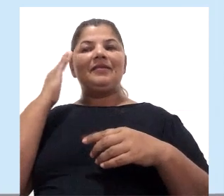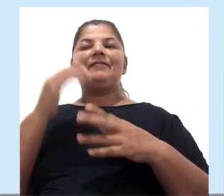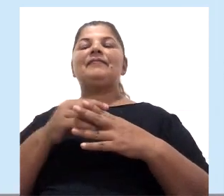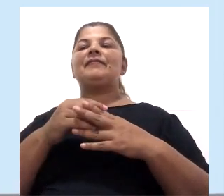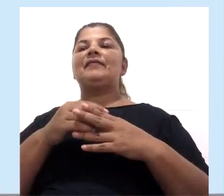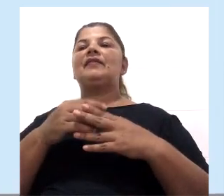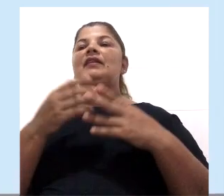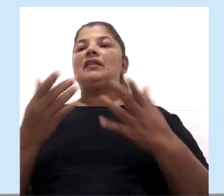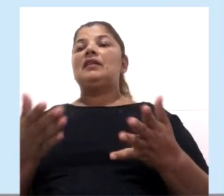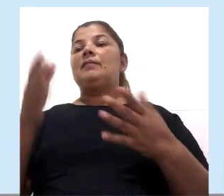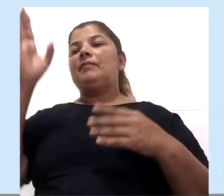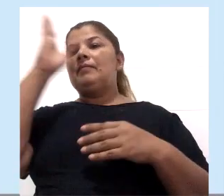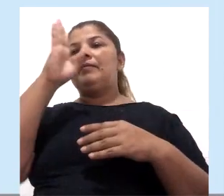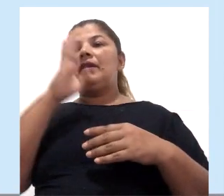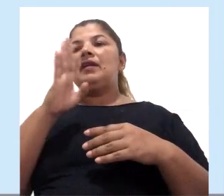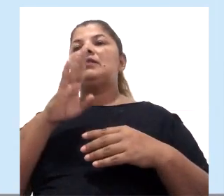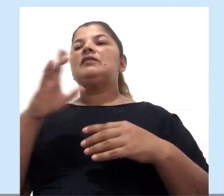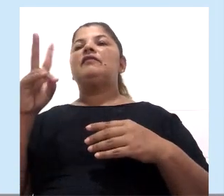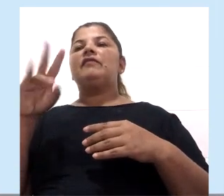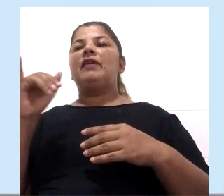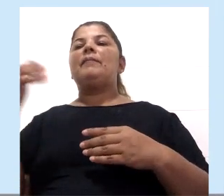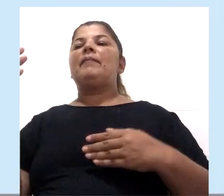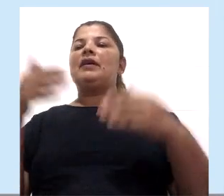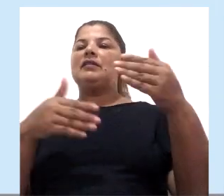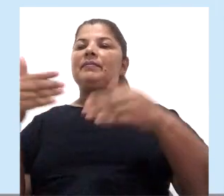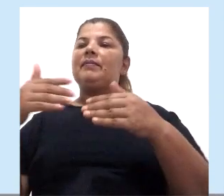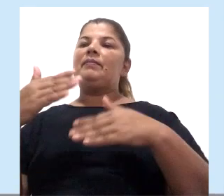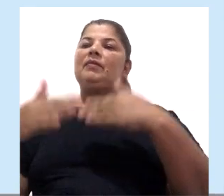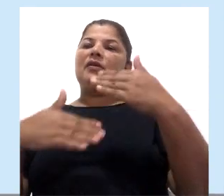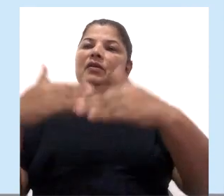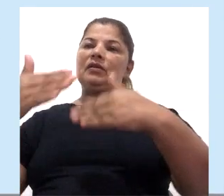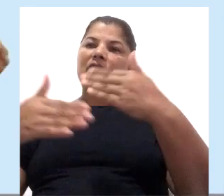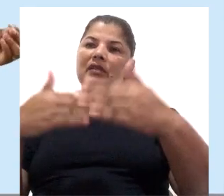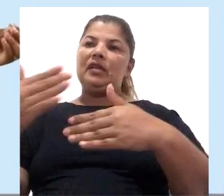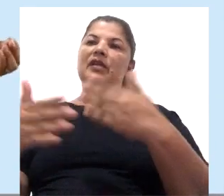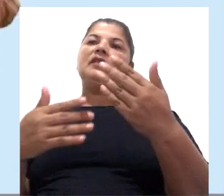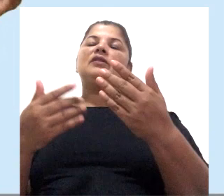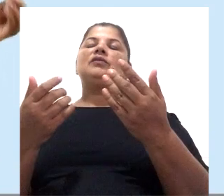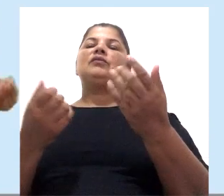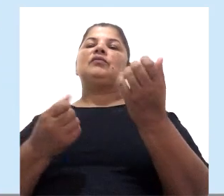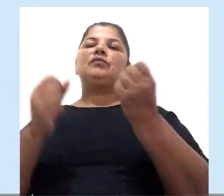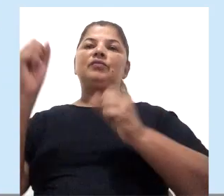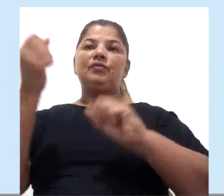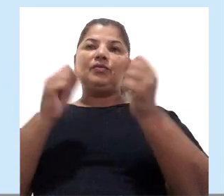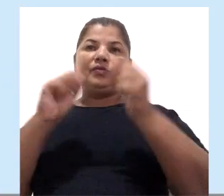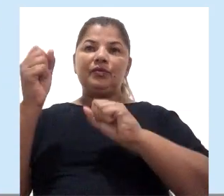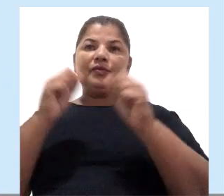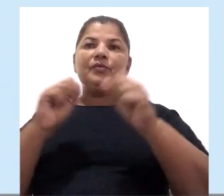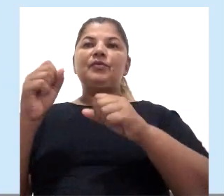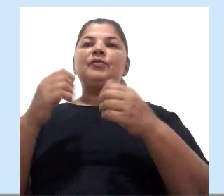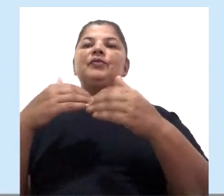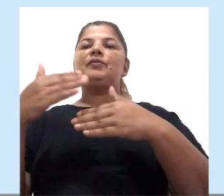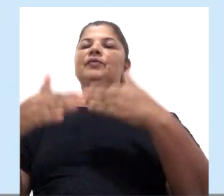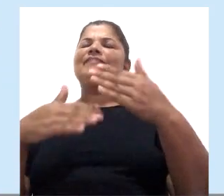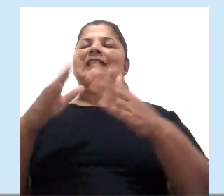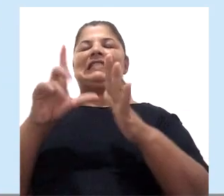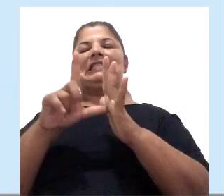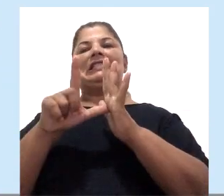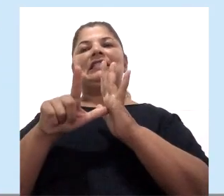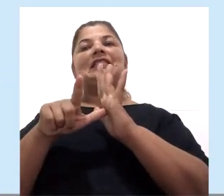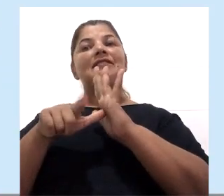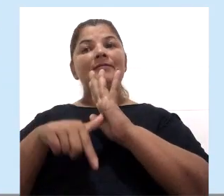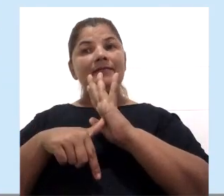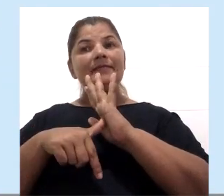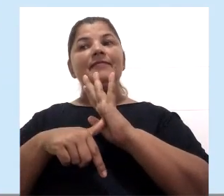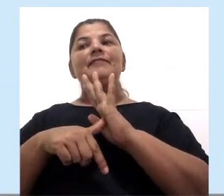a gente está observando que o Brasil ele também vai participar desse processo de industrialização automobilística, mas de uma forma um pouco